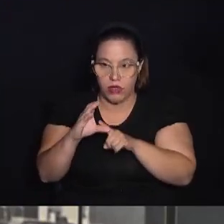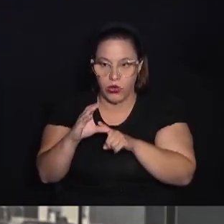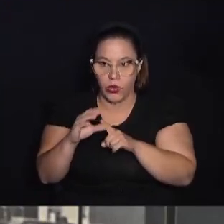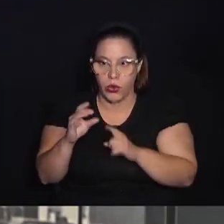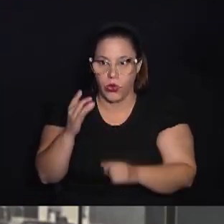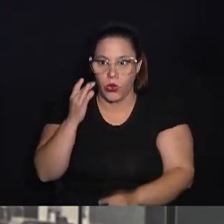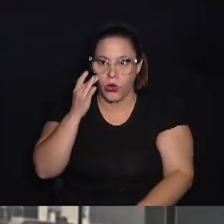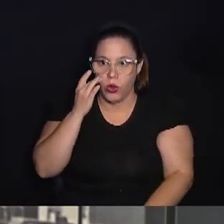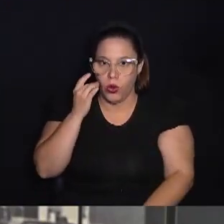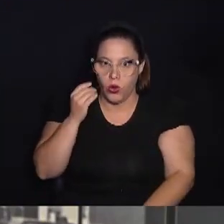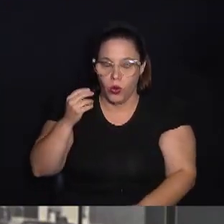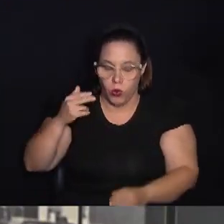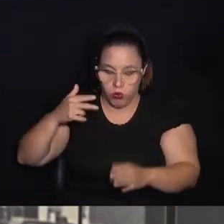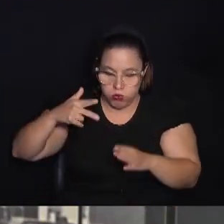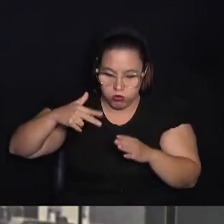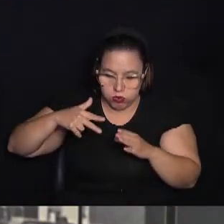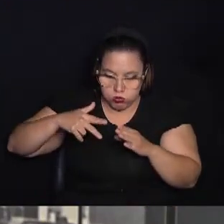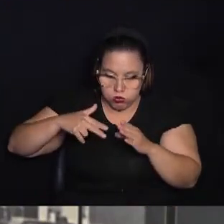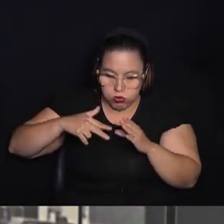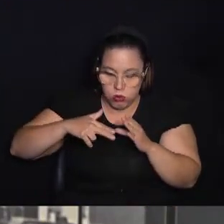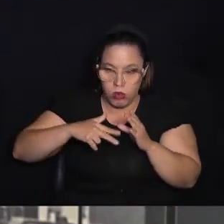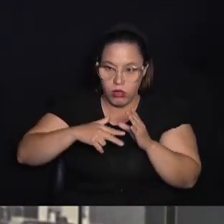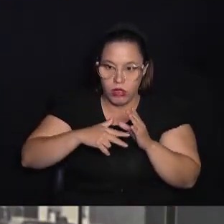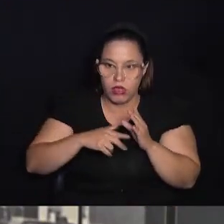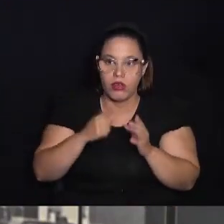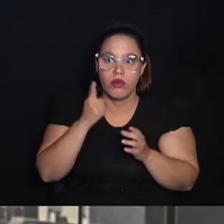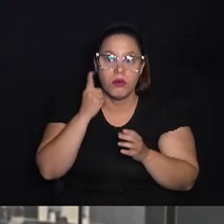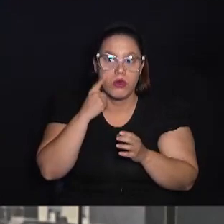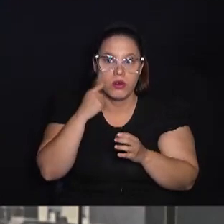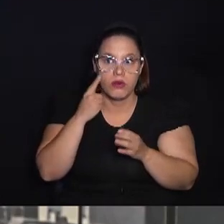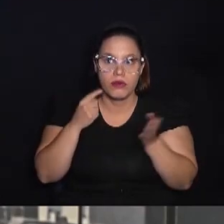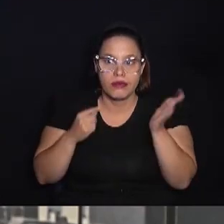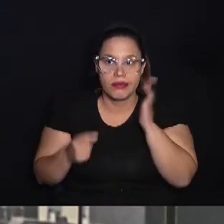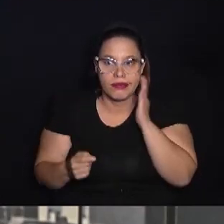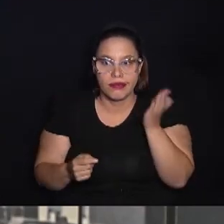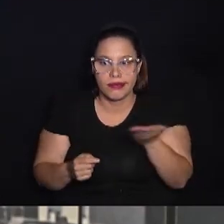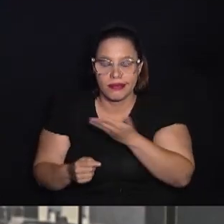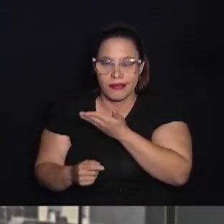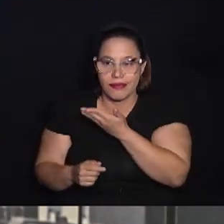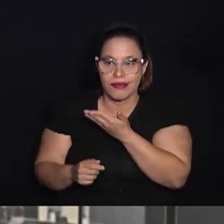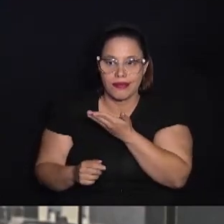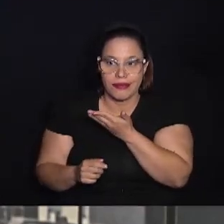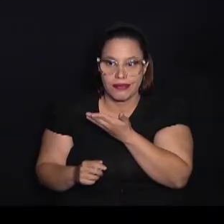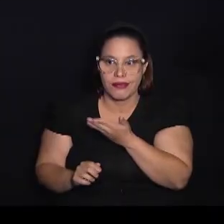descer toda essa escadaria vamos dar uma olhadinha Olha aí pessoal